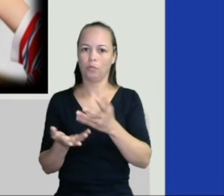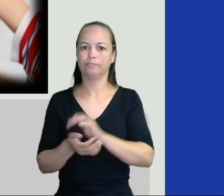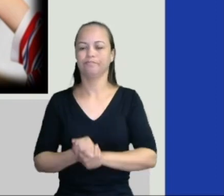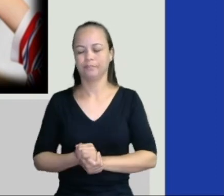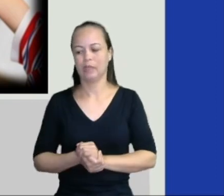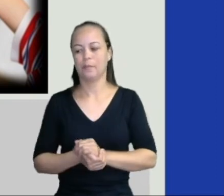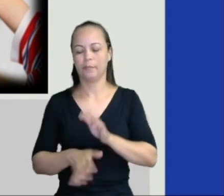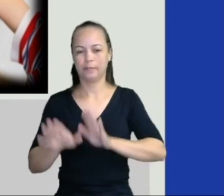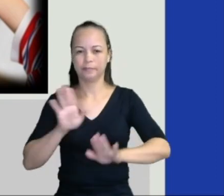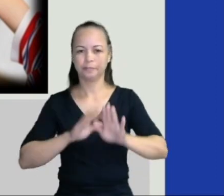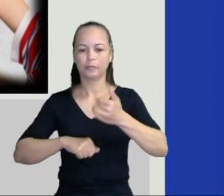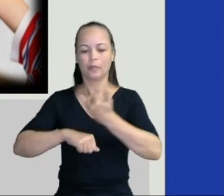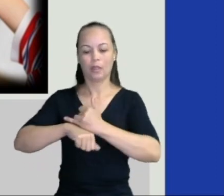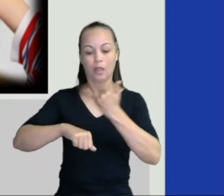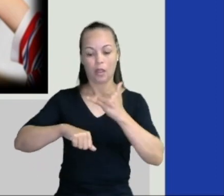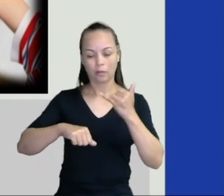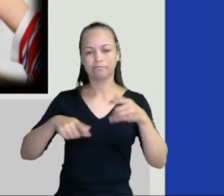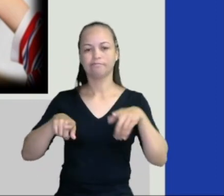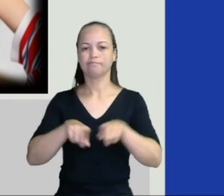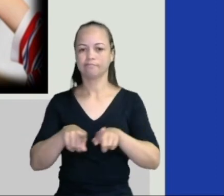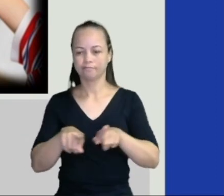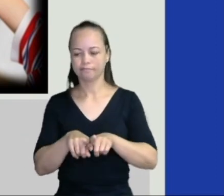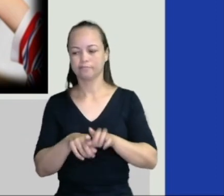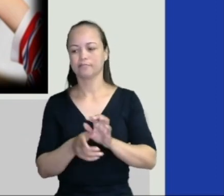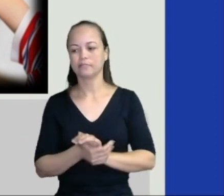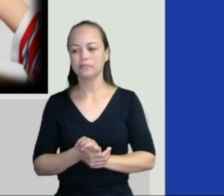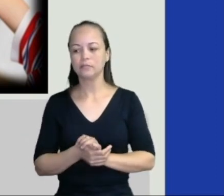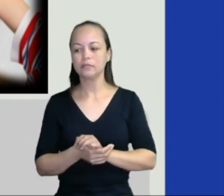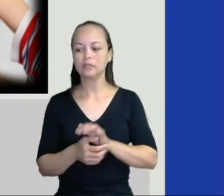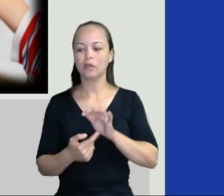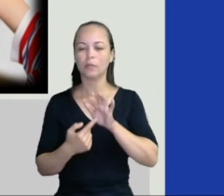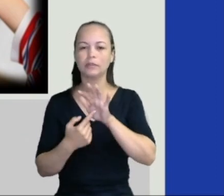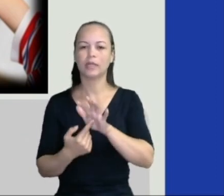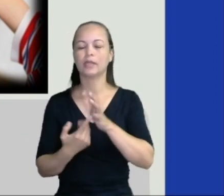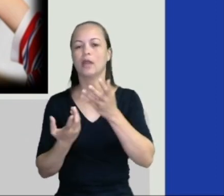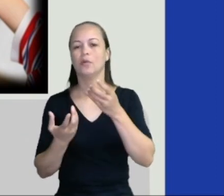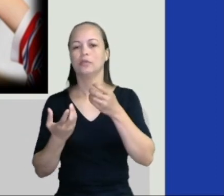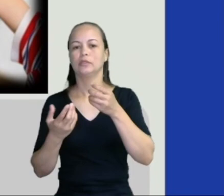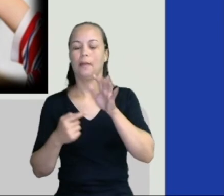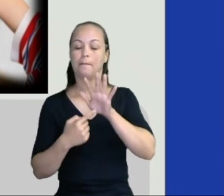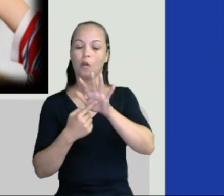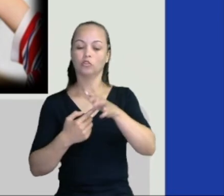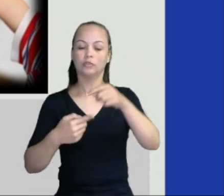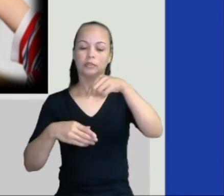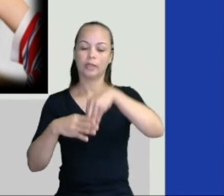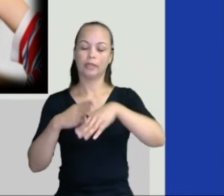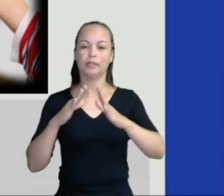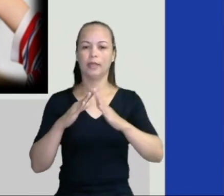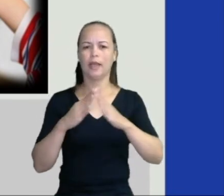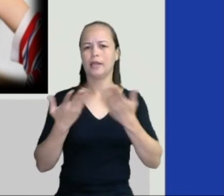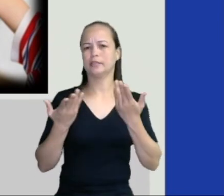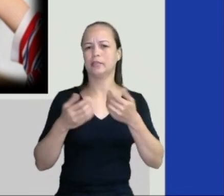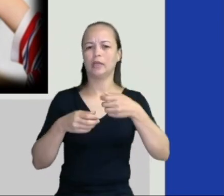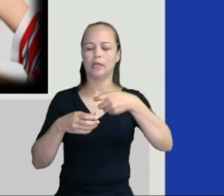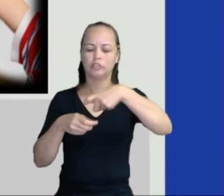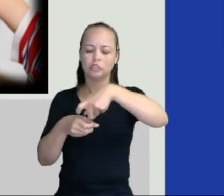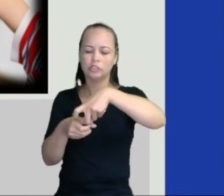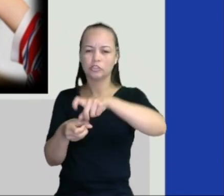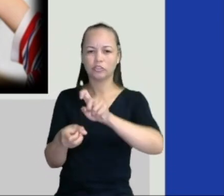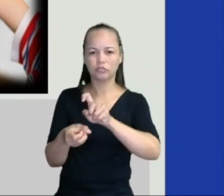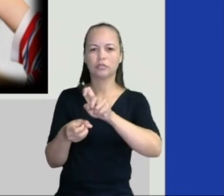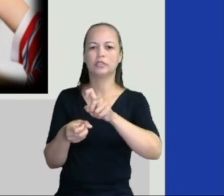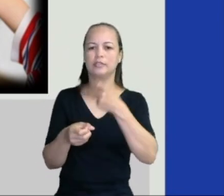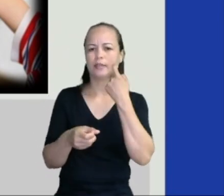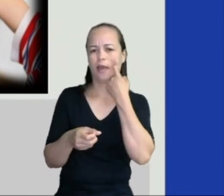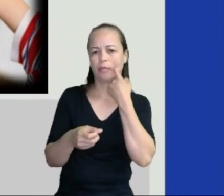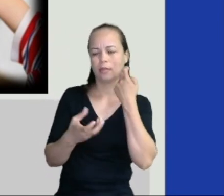metal, tá bom? O metal também é um material que está presente na nossa casa, mas que pode ser cortante, as latinhas de sardinha, tá